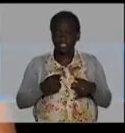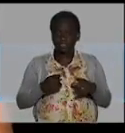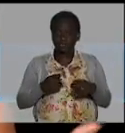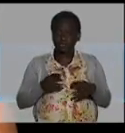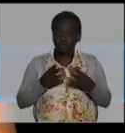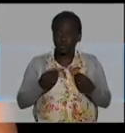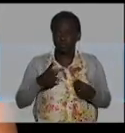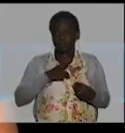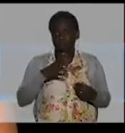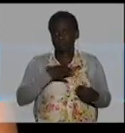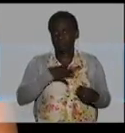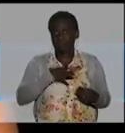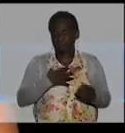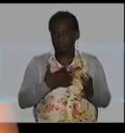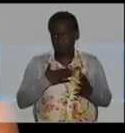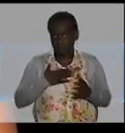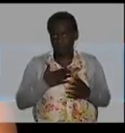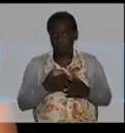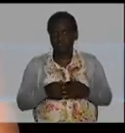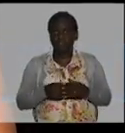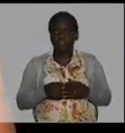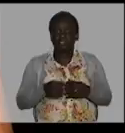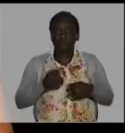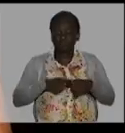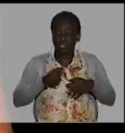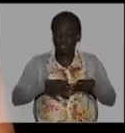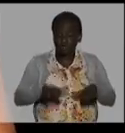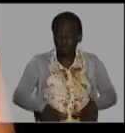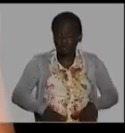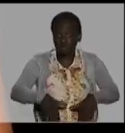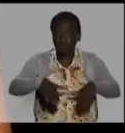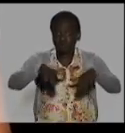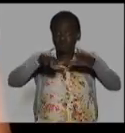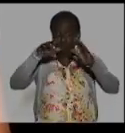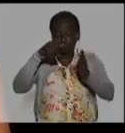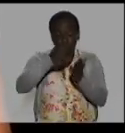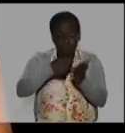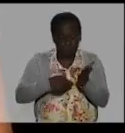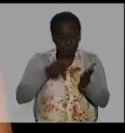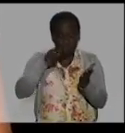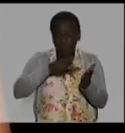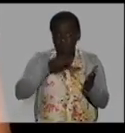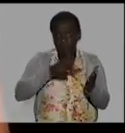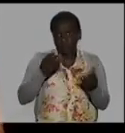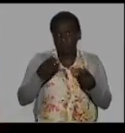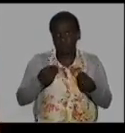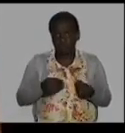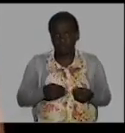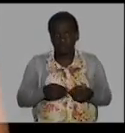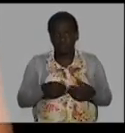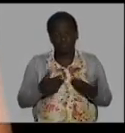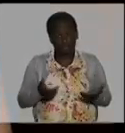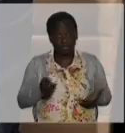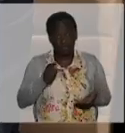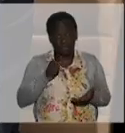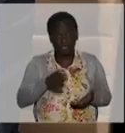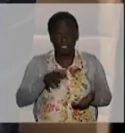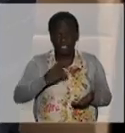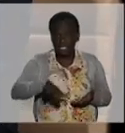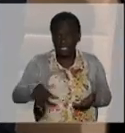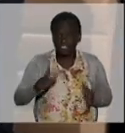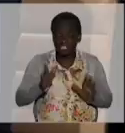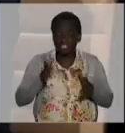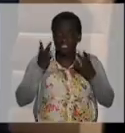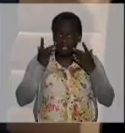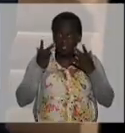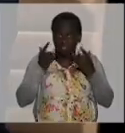porque é muito pessoal para mim. É muito. Porque eu cresci, né, com esses textos, assim, tipo... Inclusive você,